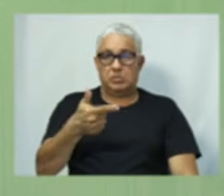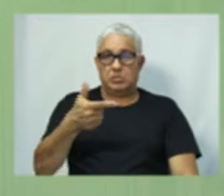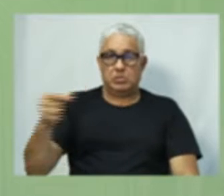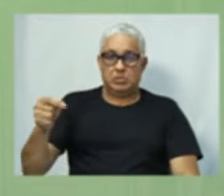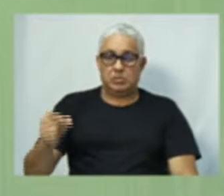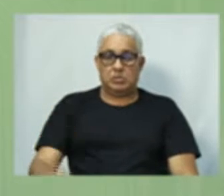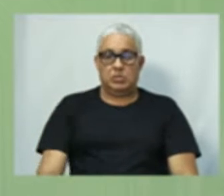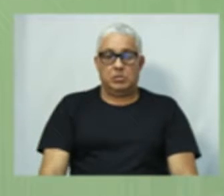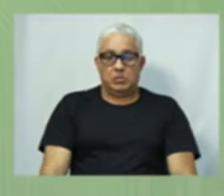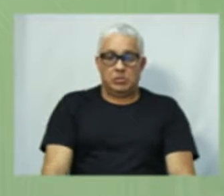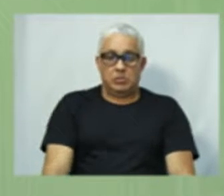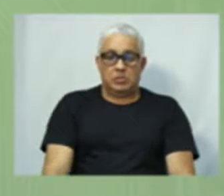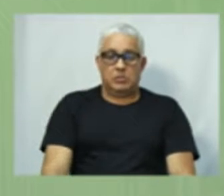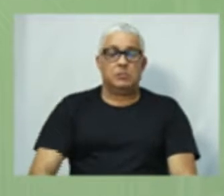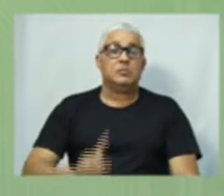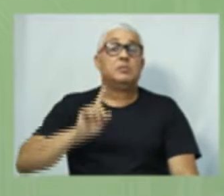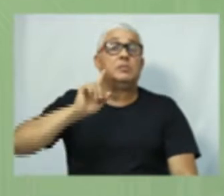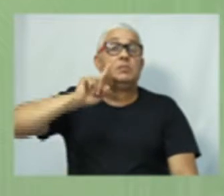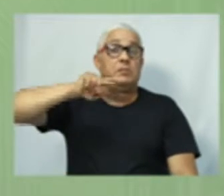313.200.